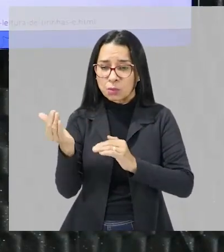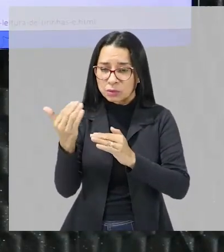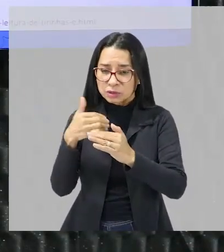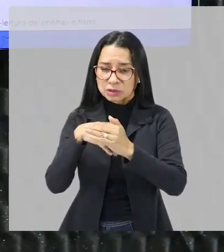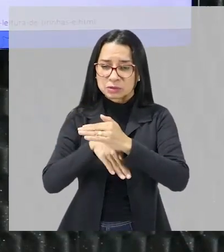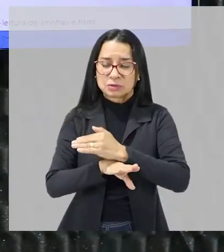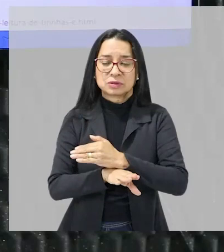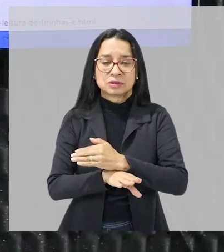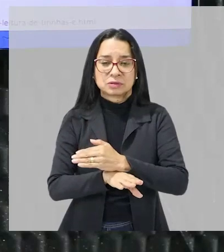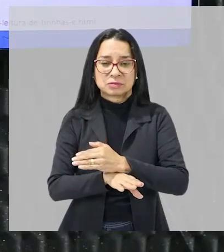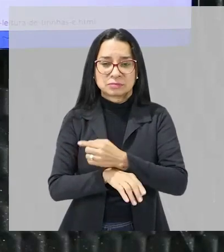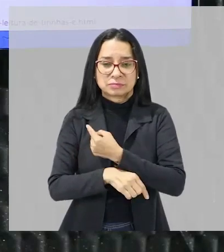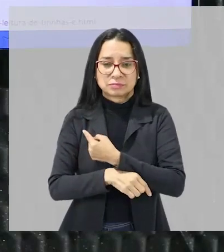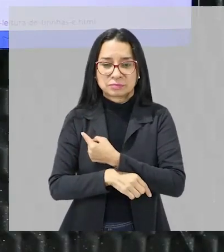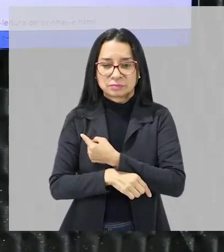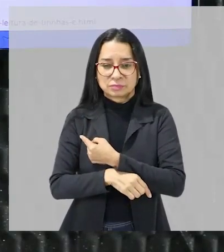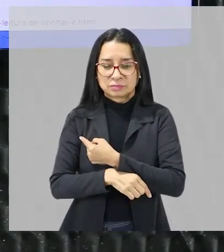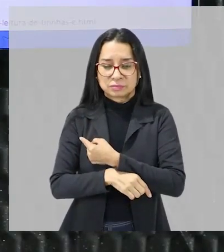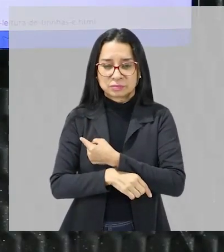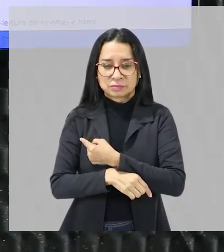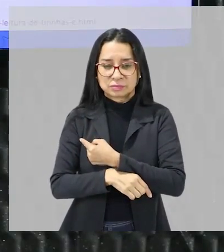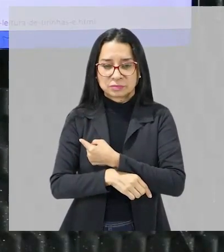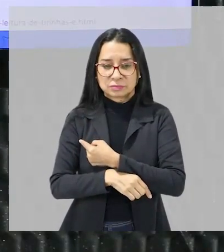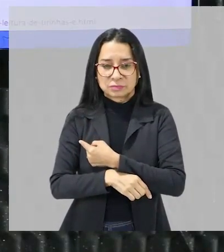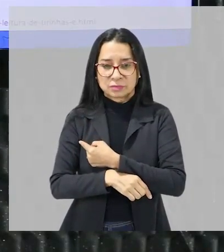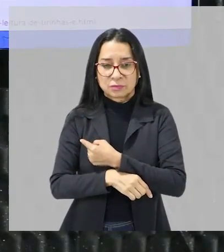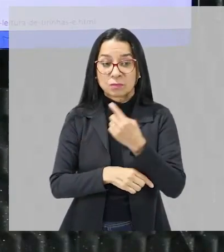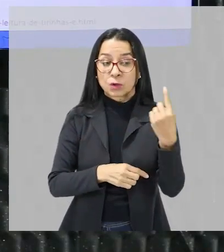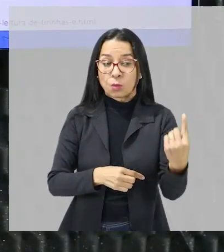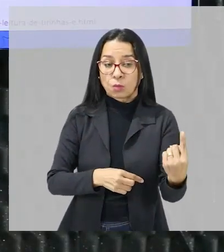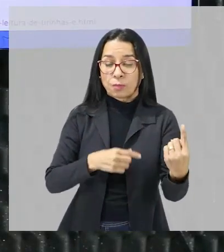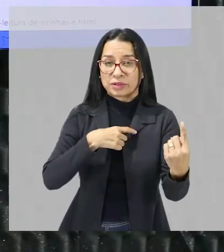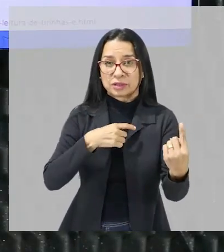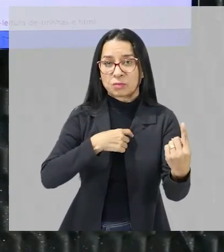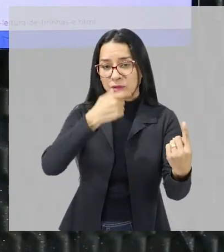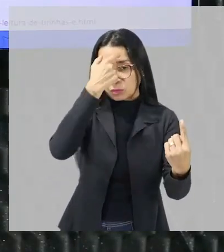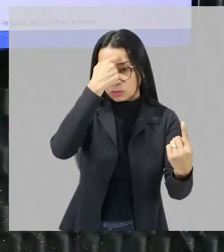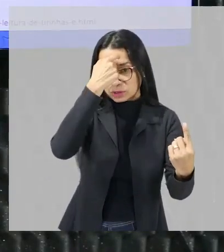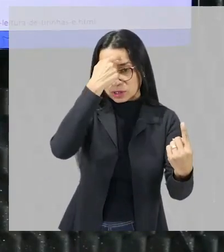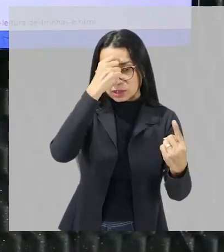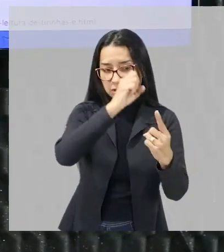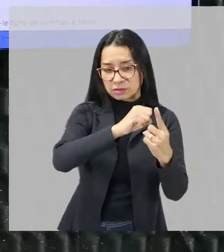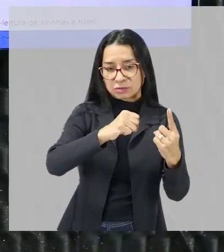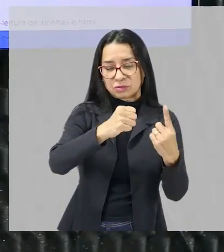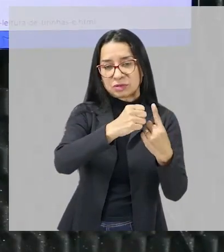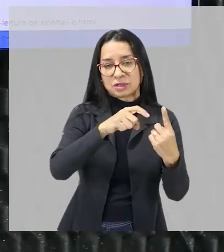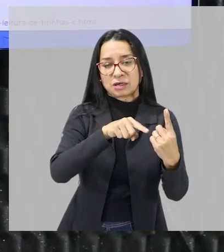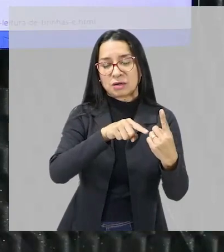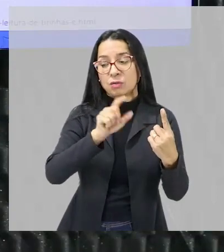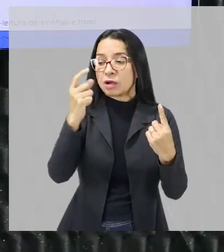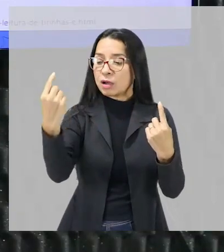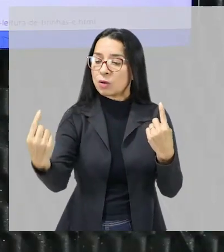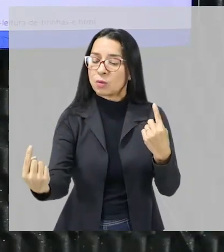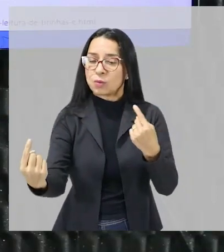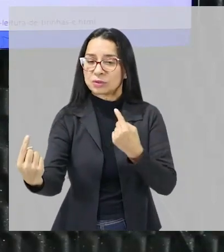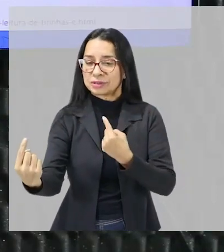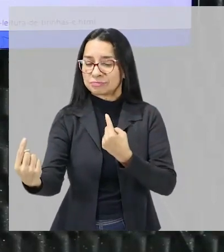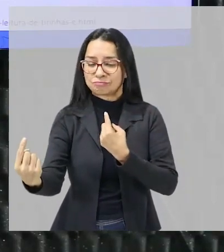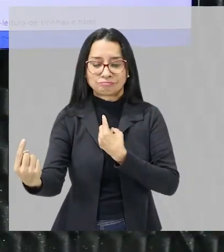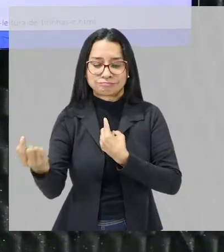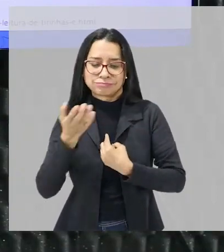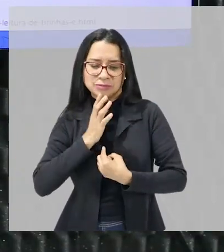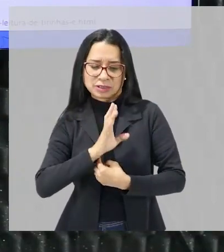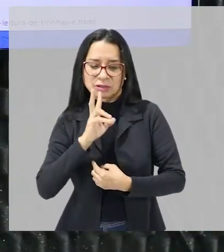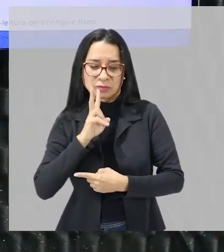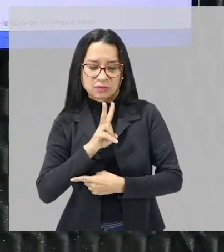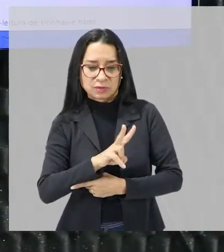uma pessoa pobre, né? Então uma está com uma consciência social, que é a Mafalda, e a Suzanita está dizendo, não, eu só não quero é ver. Eu não quero que